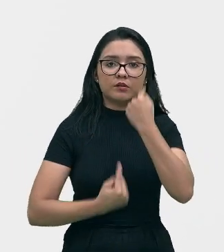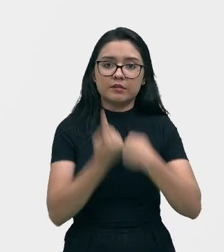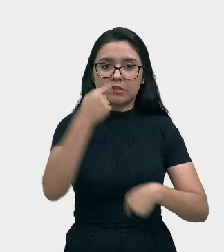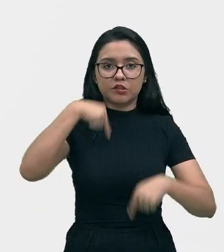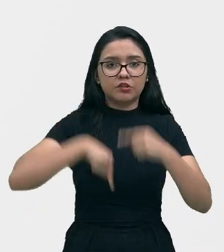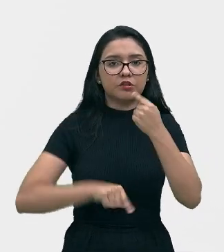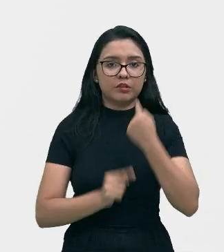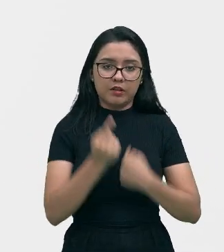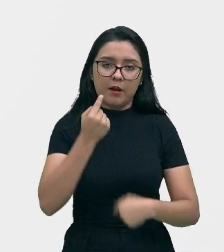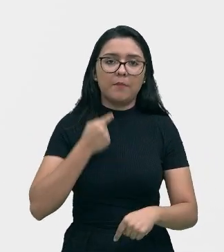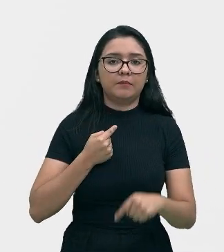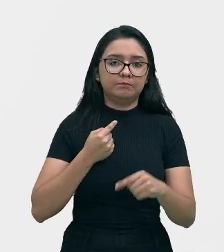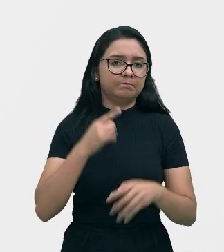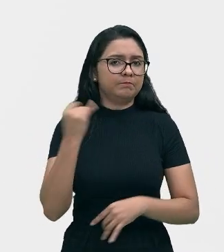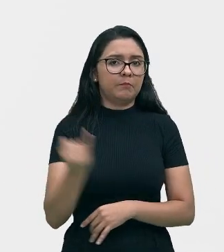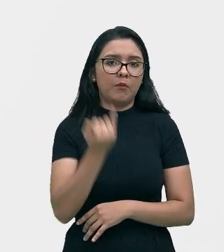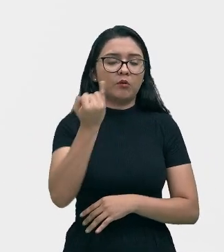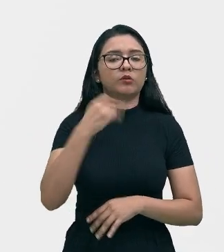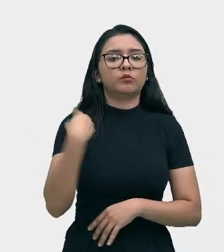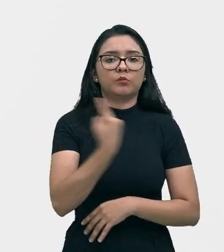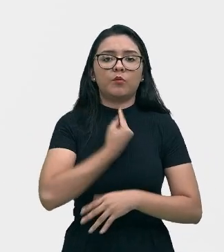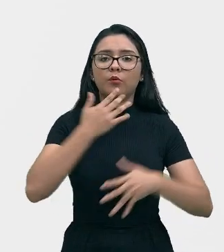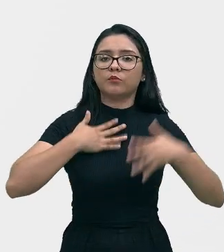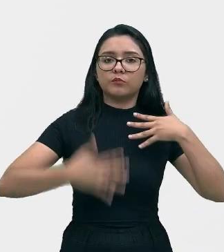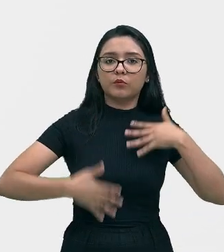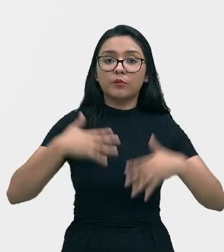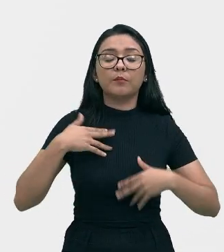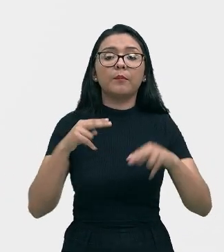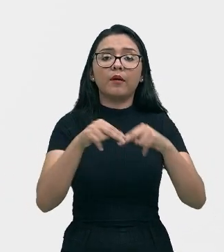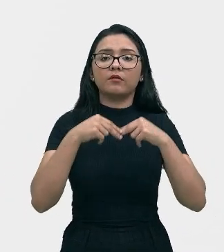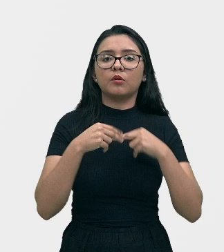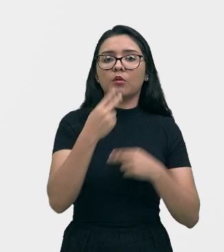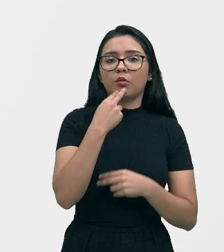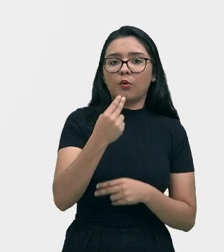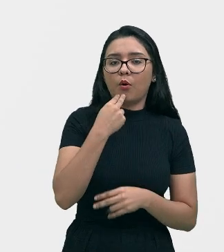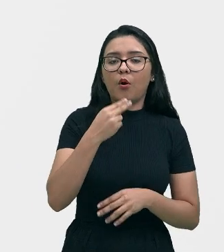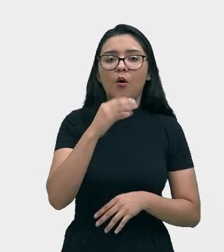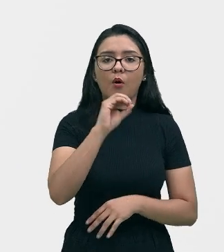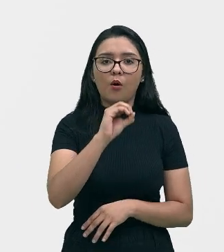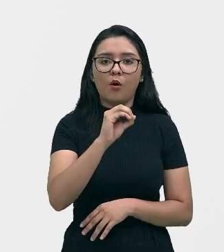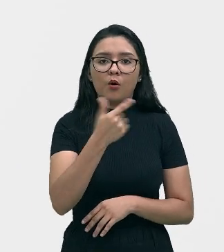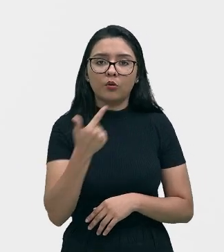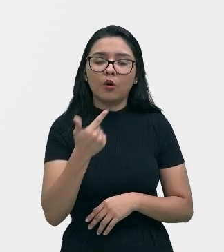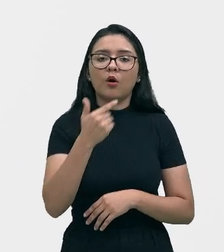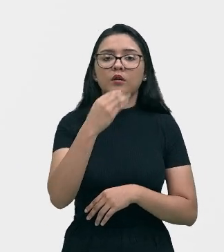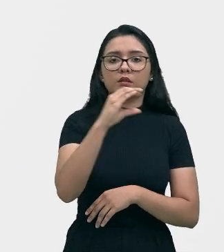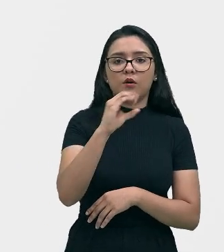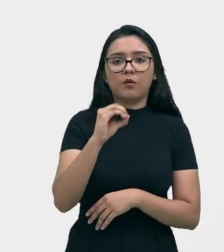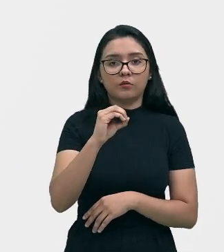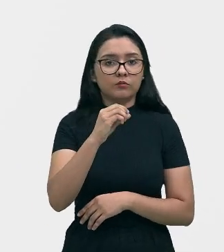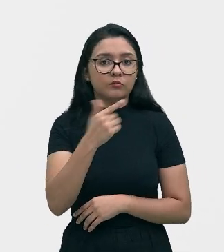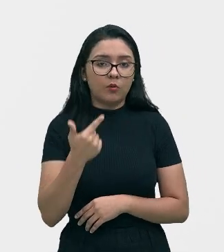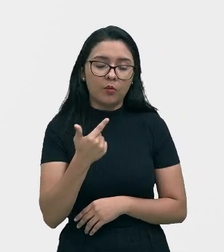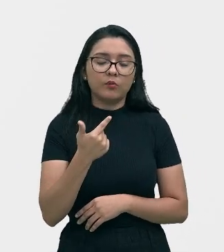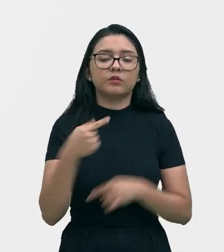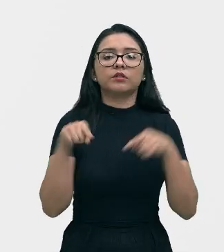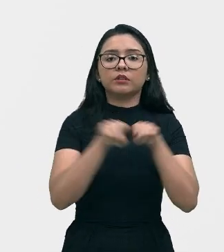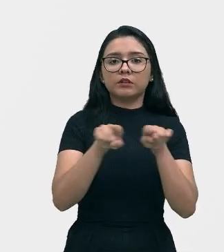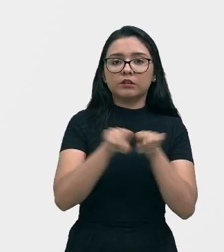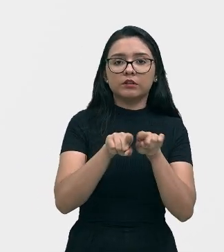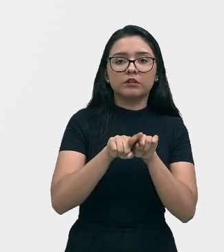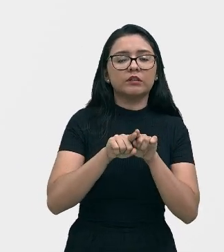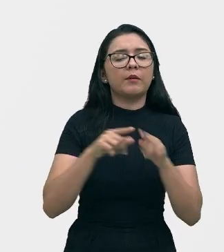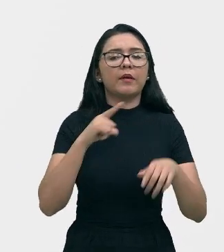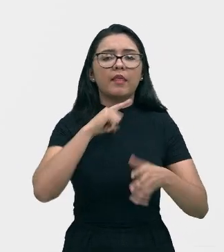comunicação do nosso corpo, porque também, além do nutriente, do oxigênio, do gás carbônico, também vai circular